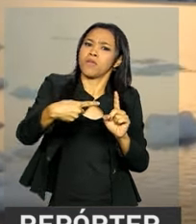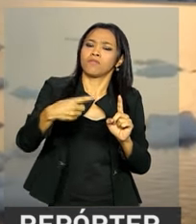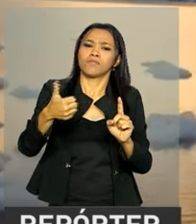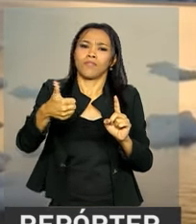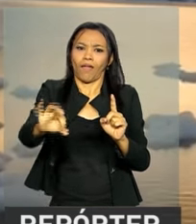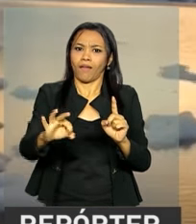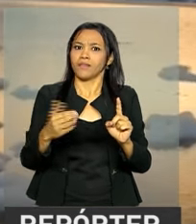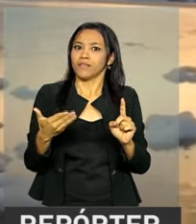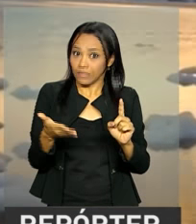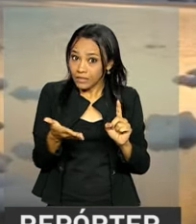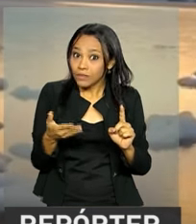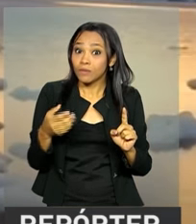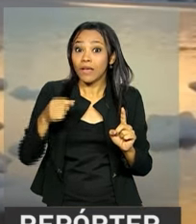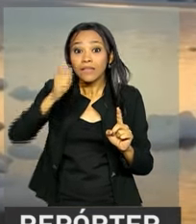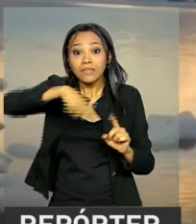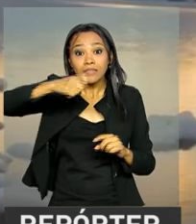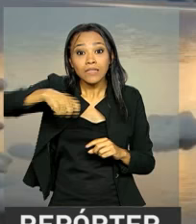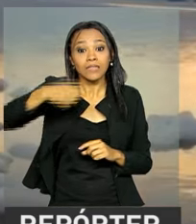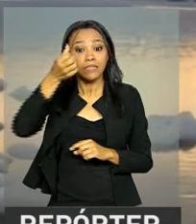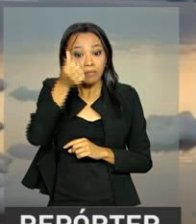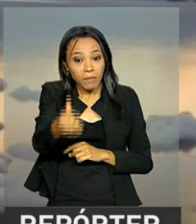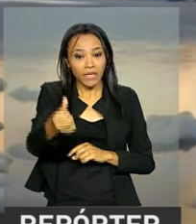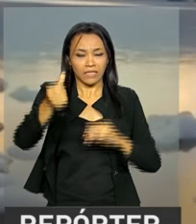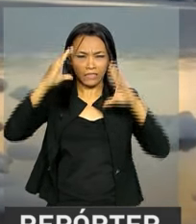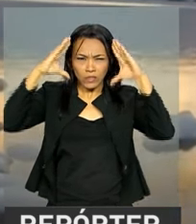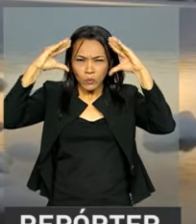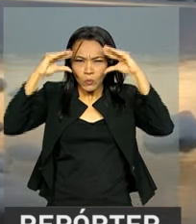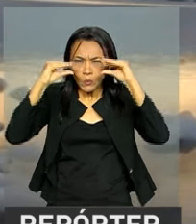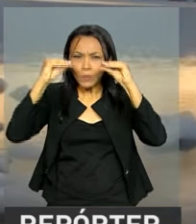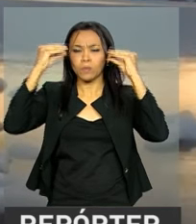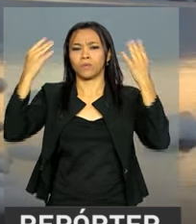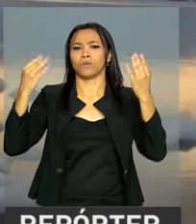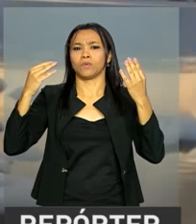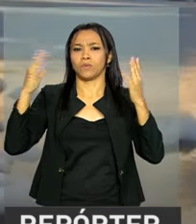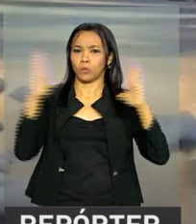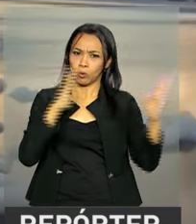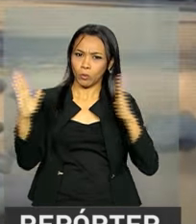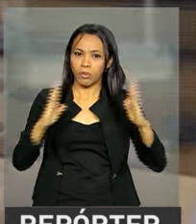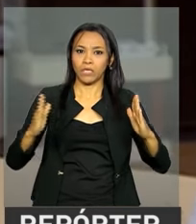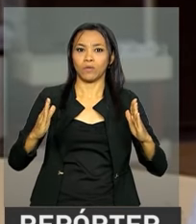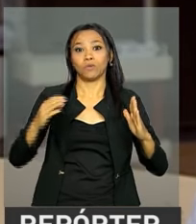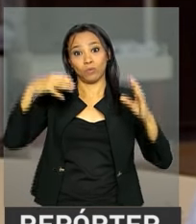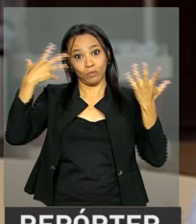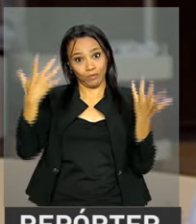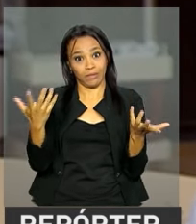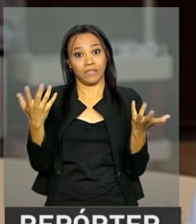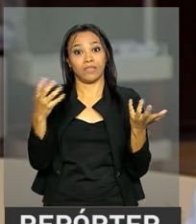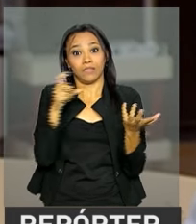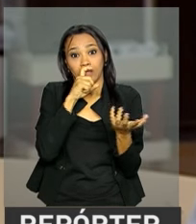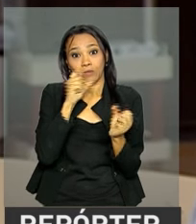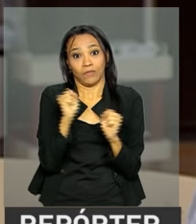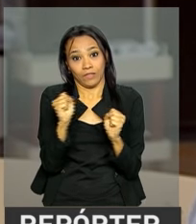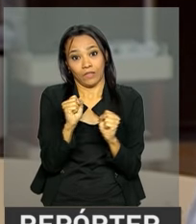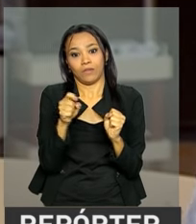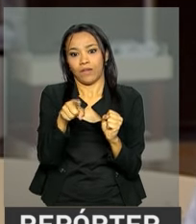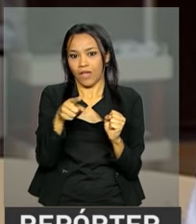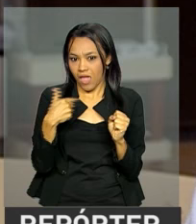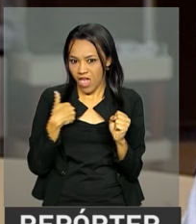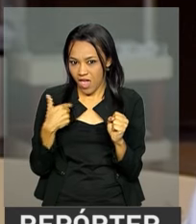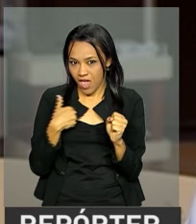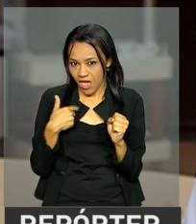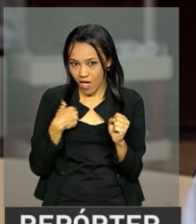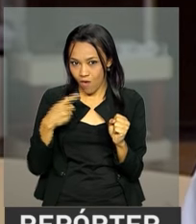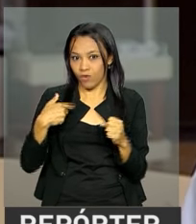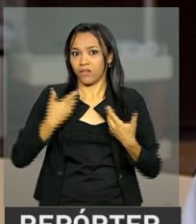disso são seis meses de escuridão durante o inverno leandro era isso e olha nem eu que sou